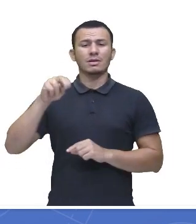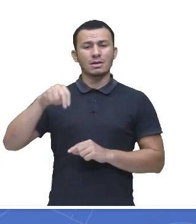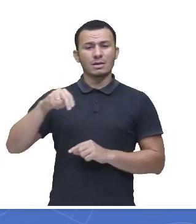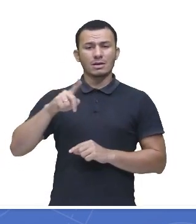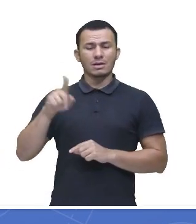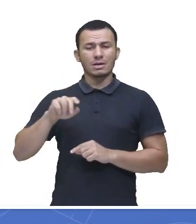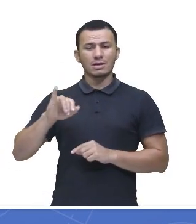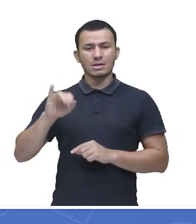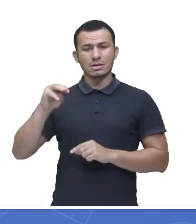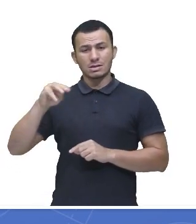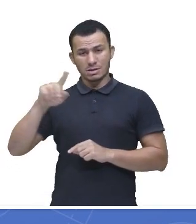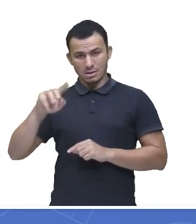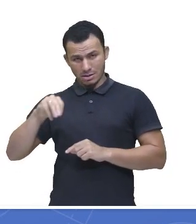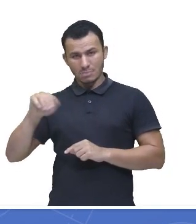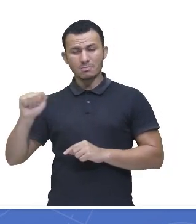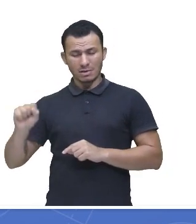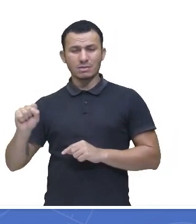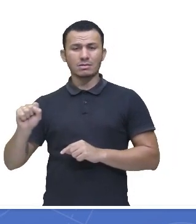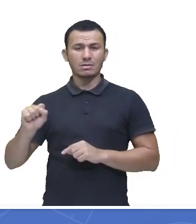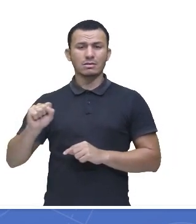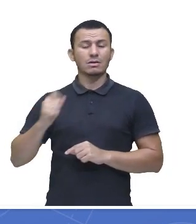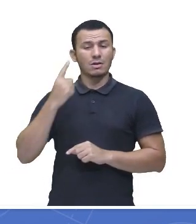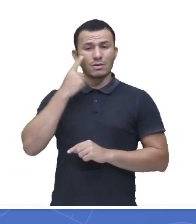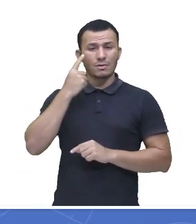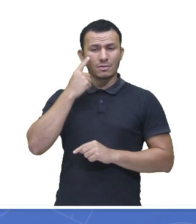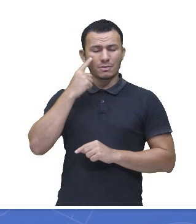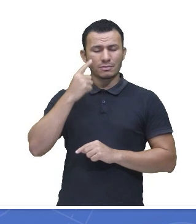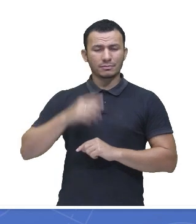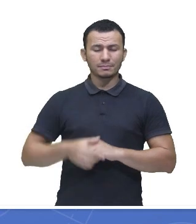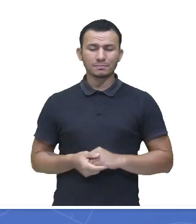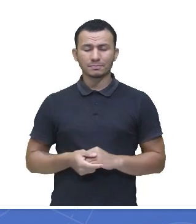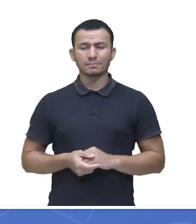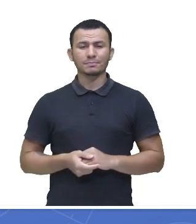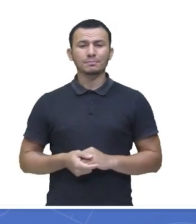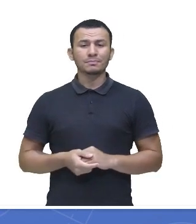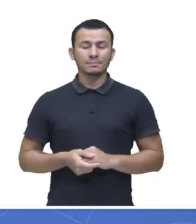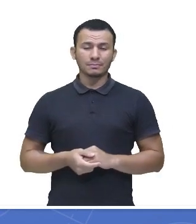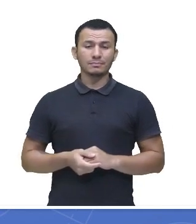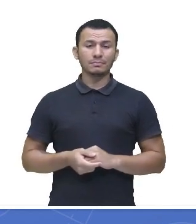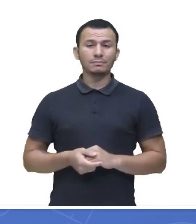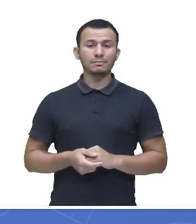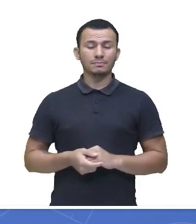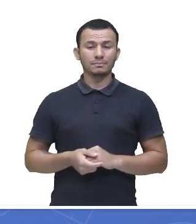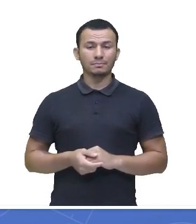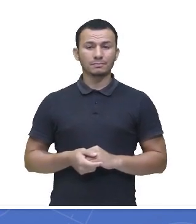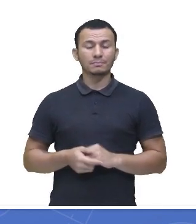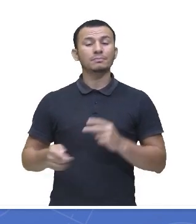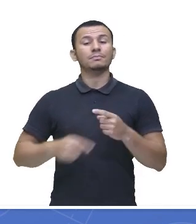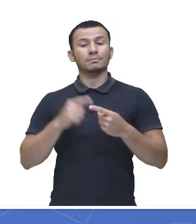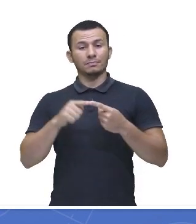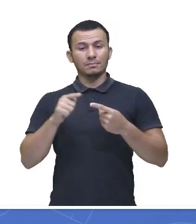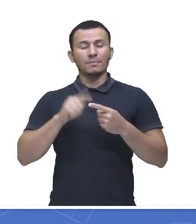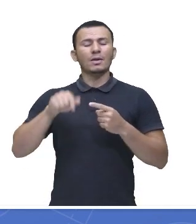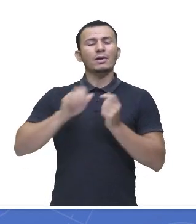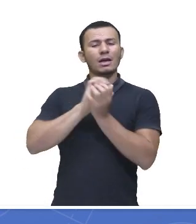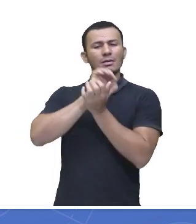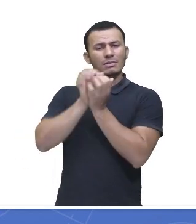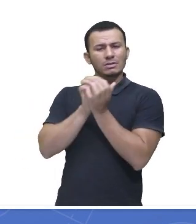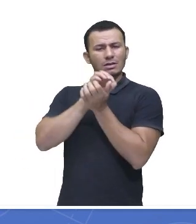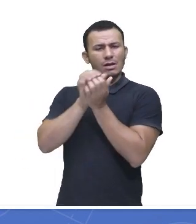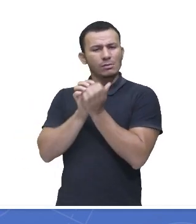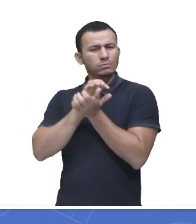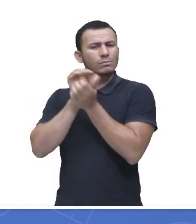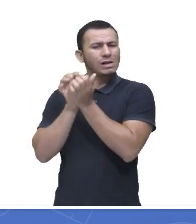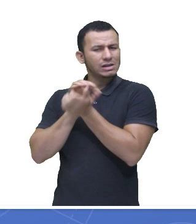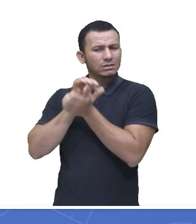vou utilizar as enzimas. Acompanhe aqui comigo na digestão mecânica. É realizada com a mastigação